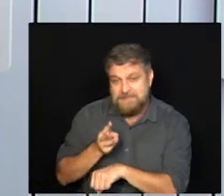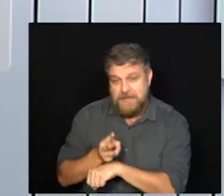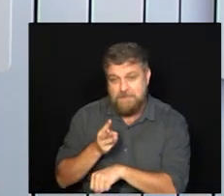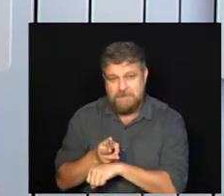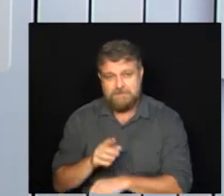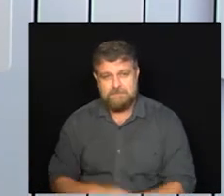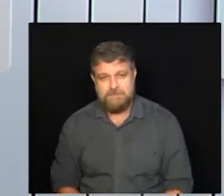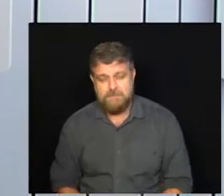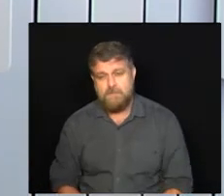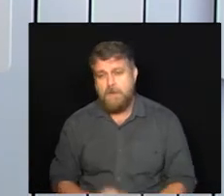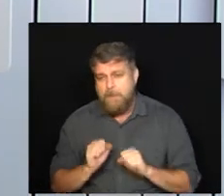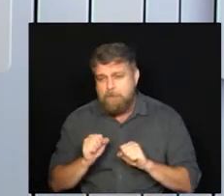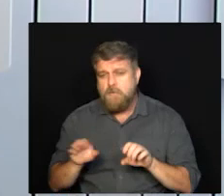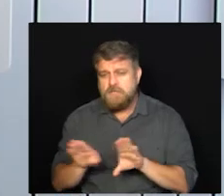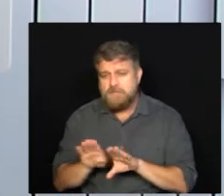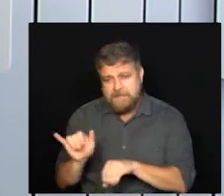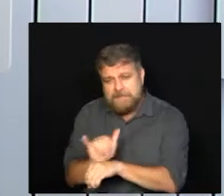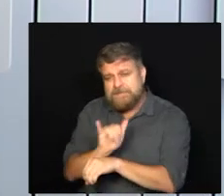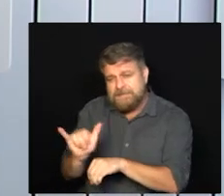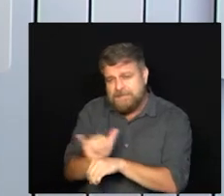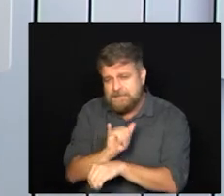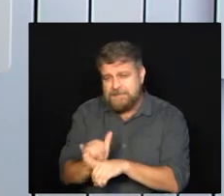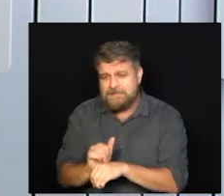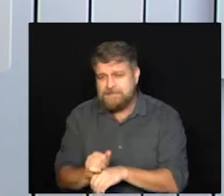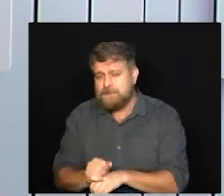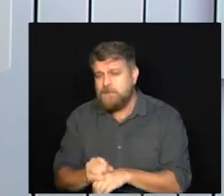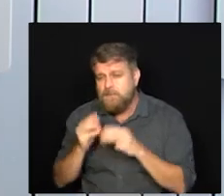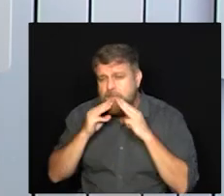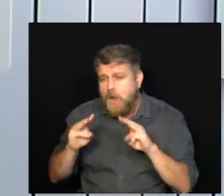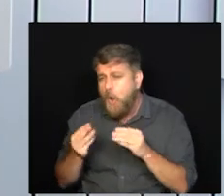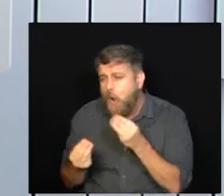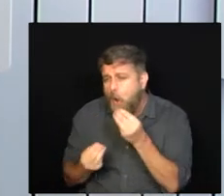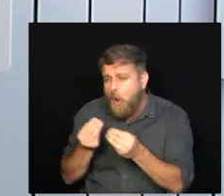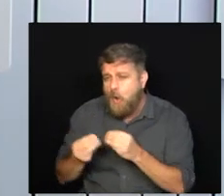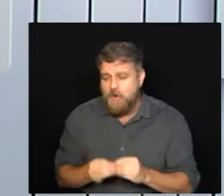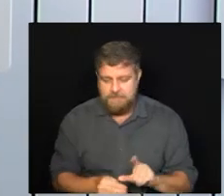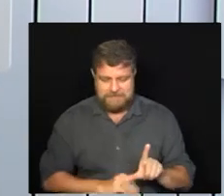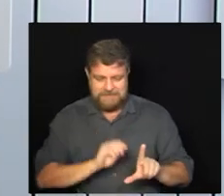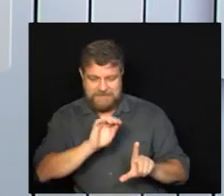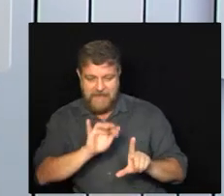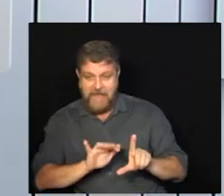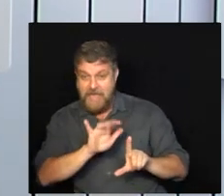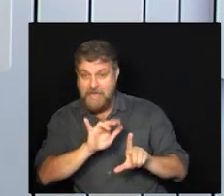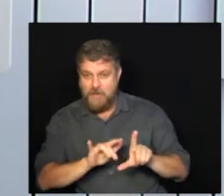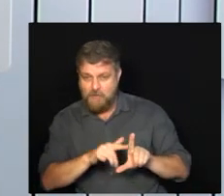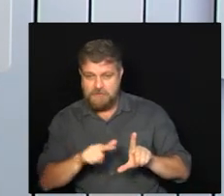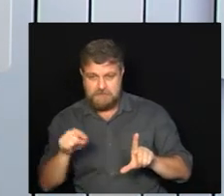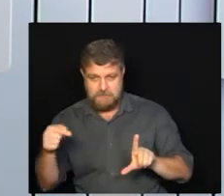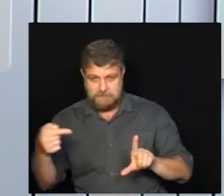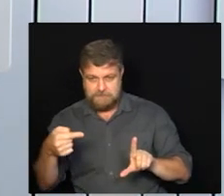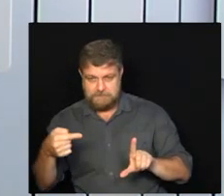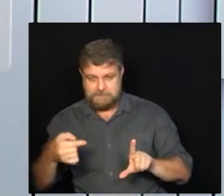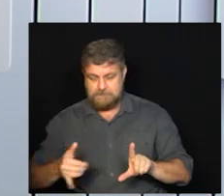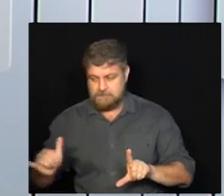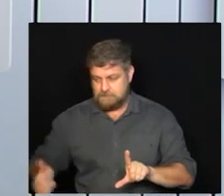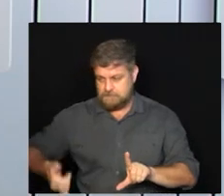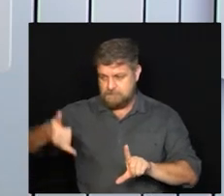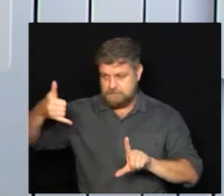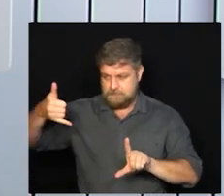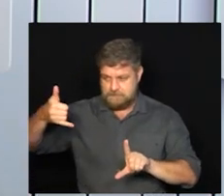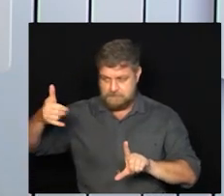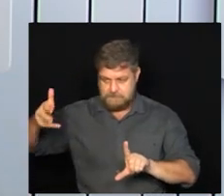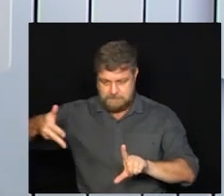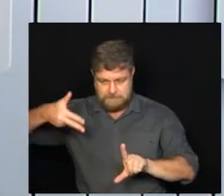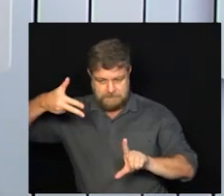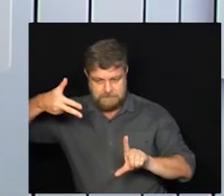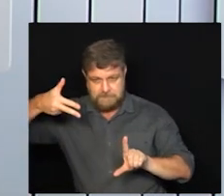978293776. Ou você tem a opção de enviar uma mensagem através do nosso QR Code. Olha só, tô apontando aqui para ele. Pega o seu celular, abre